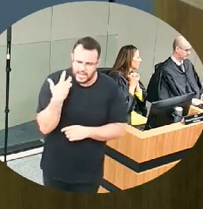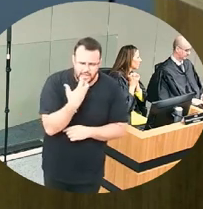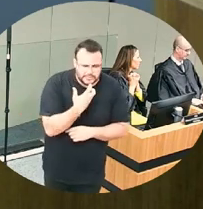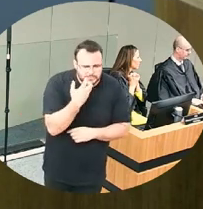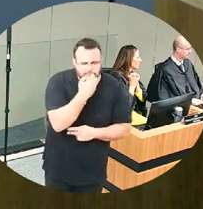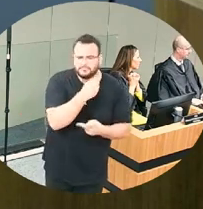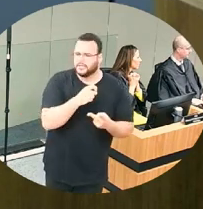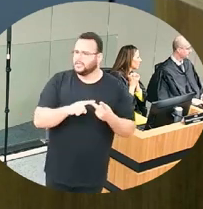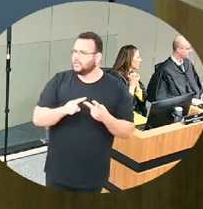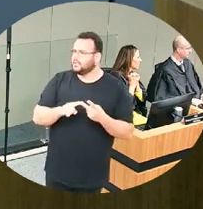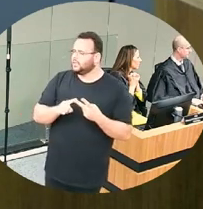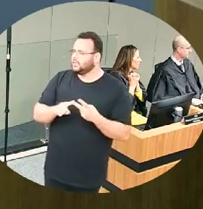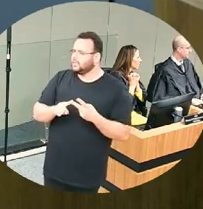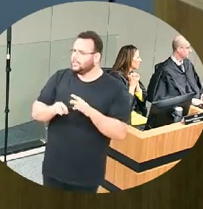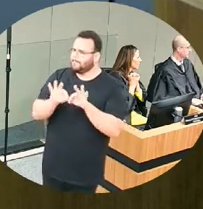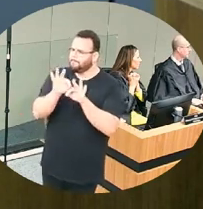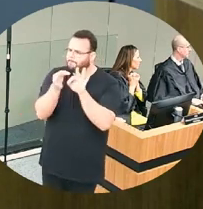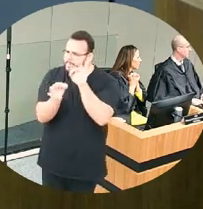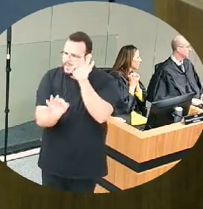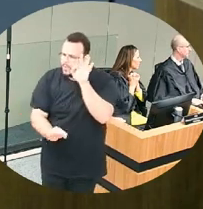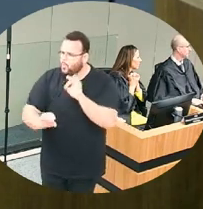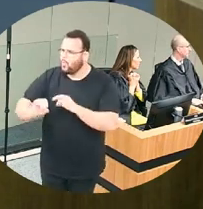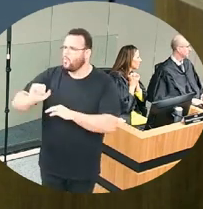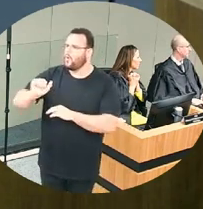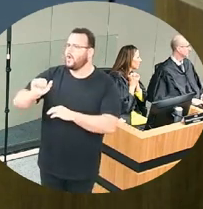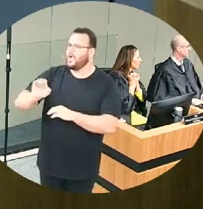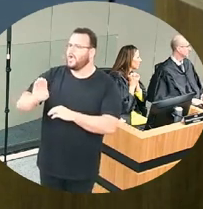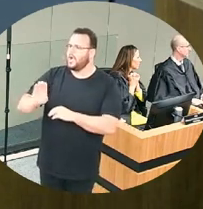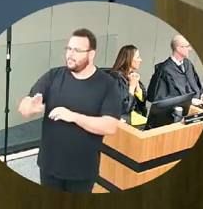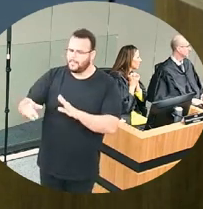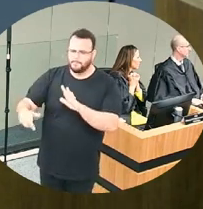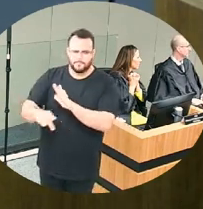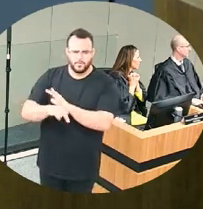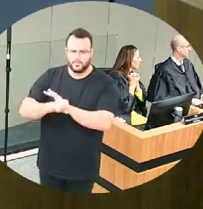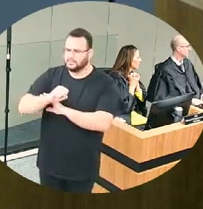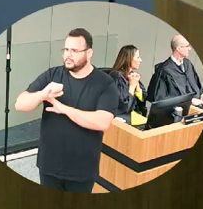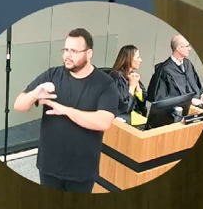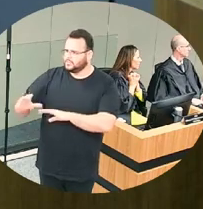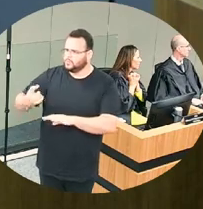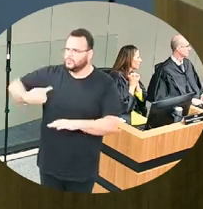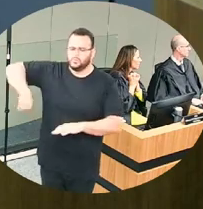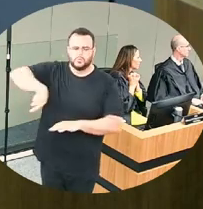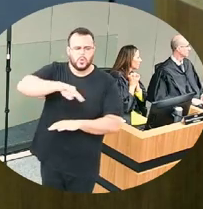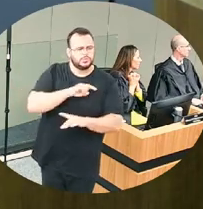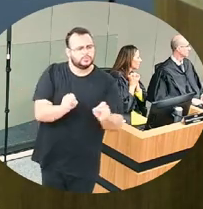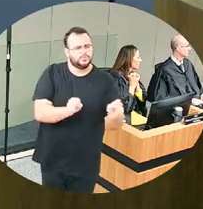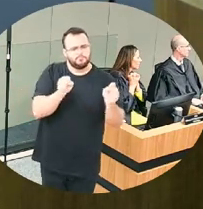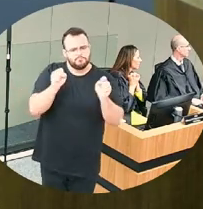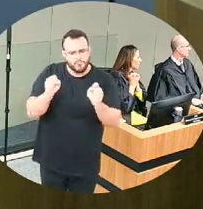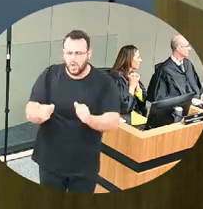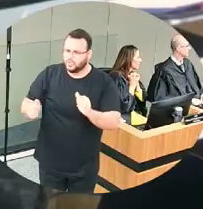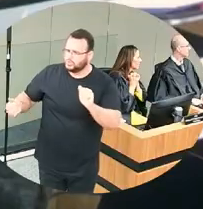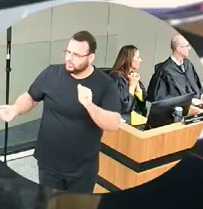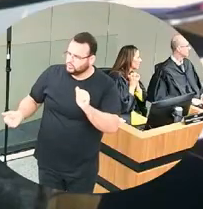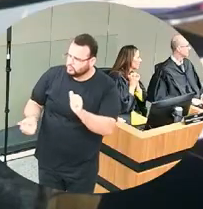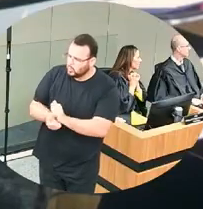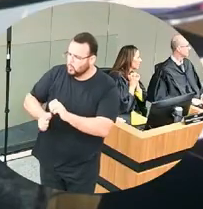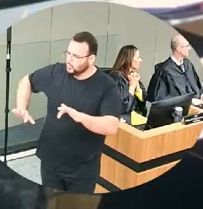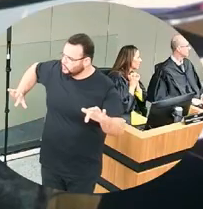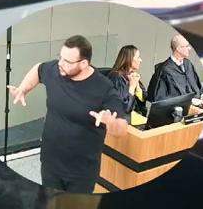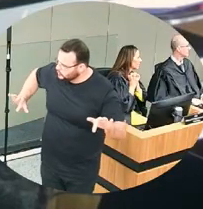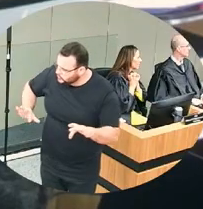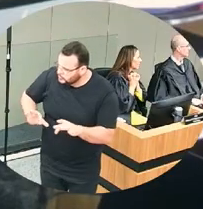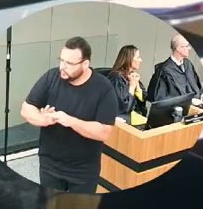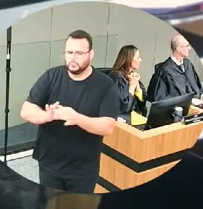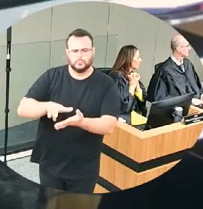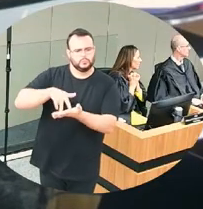apaixonada por aquela logo imensa o OB de Santa Catarina que nós possamos juntos de mãos dadas